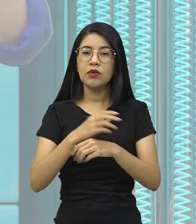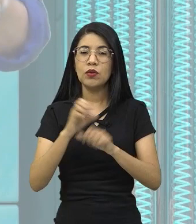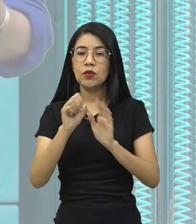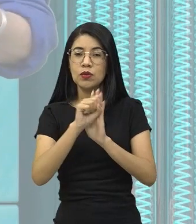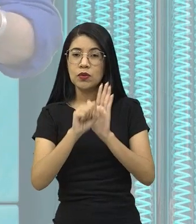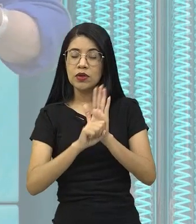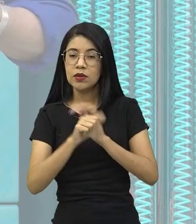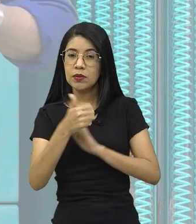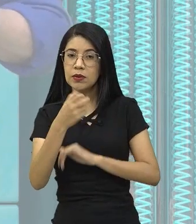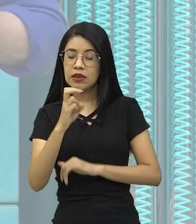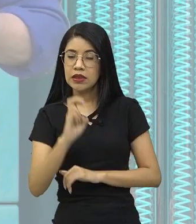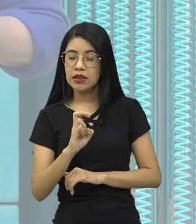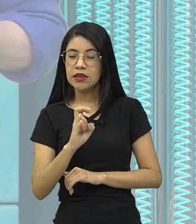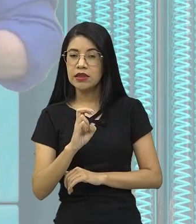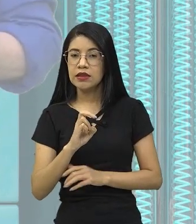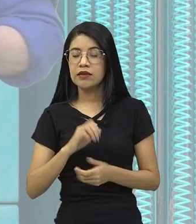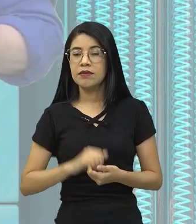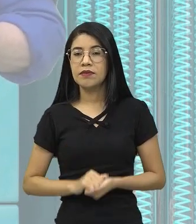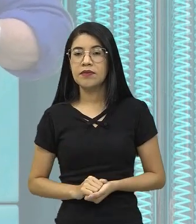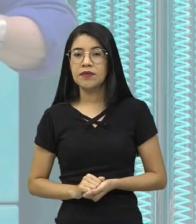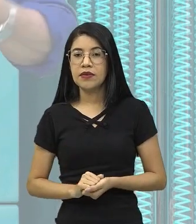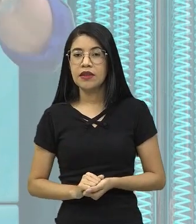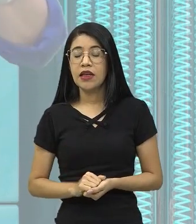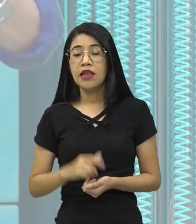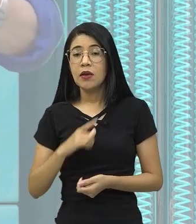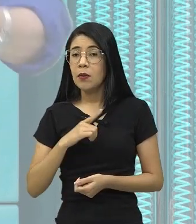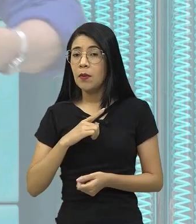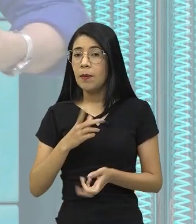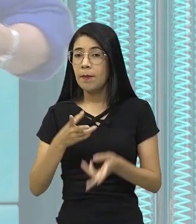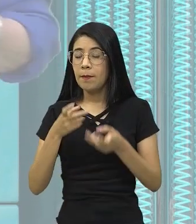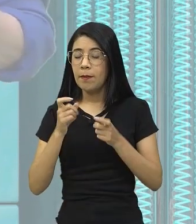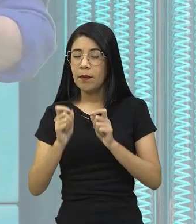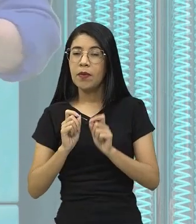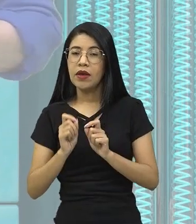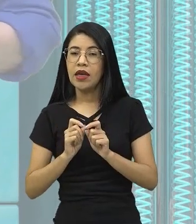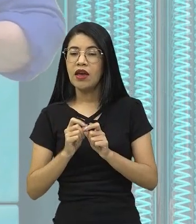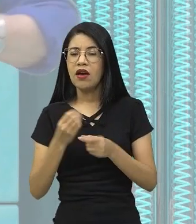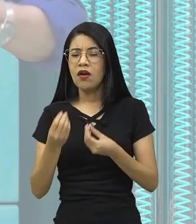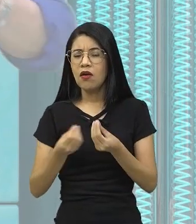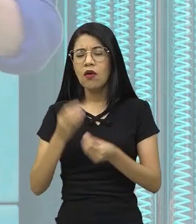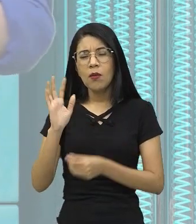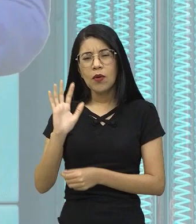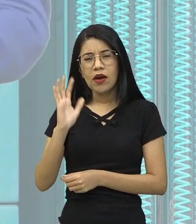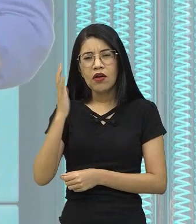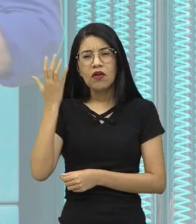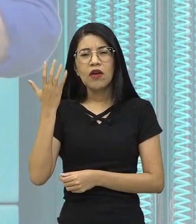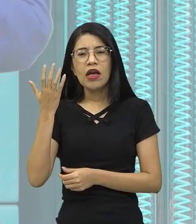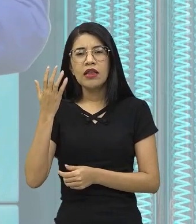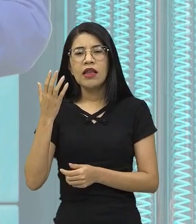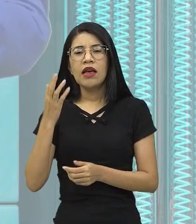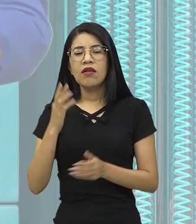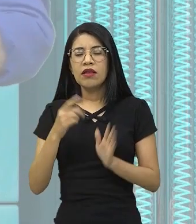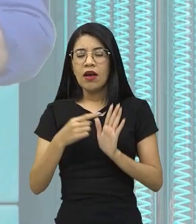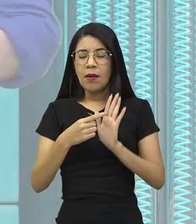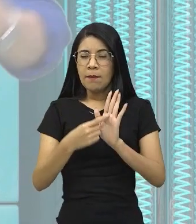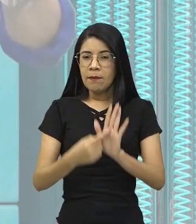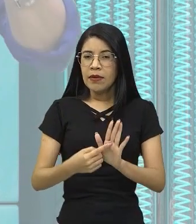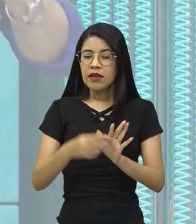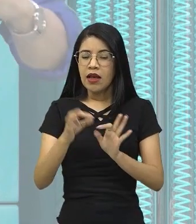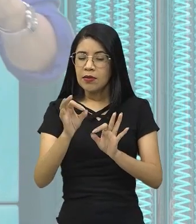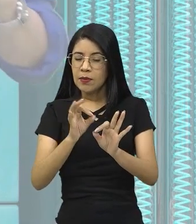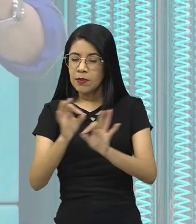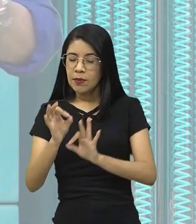a narratividade está presente aí na maneira como esses eventos estão relatados, estão